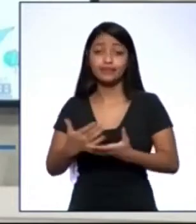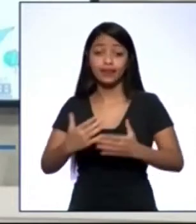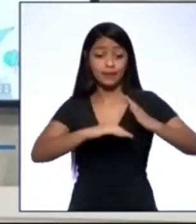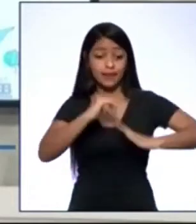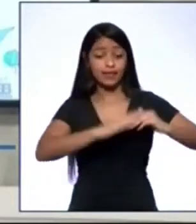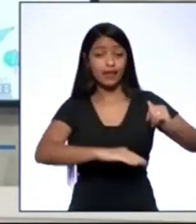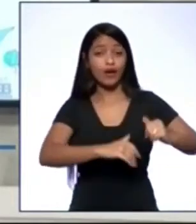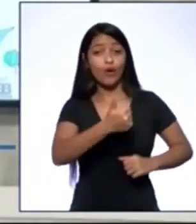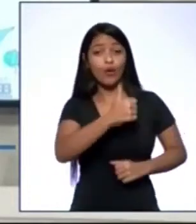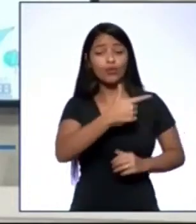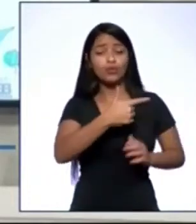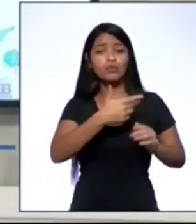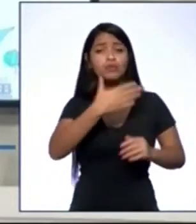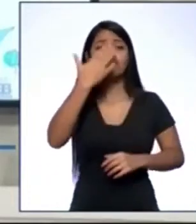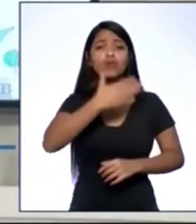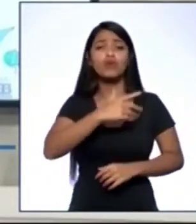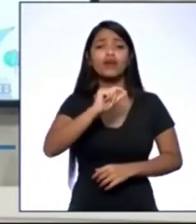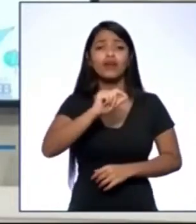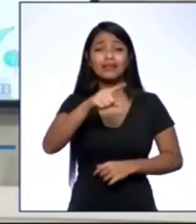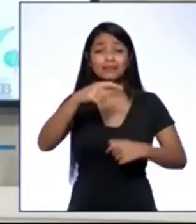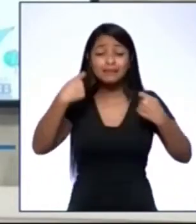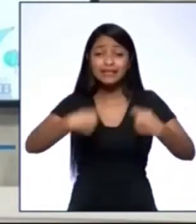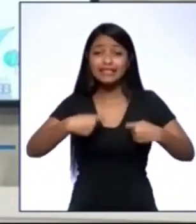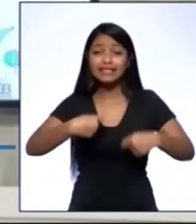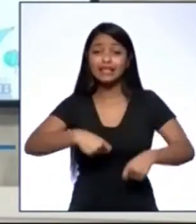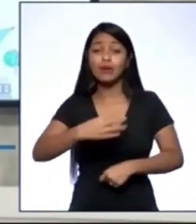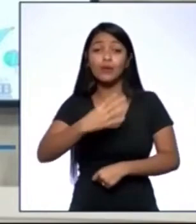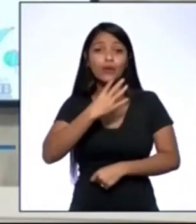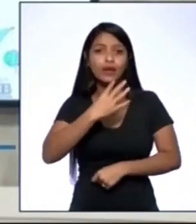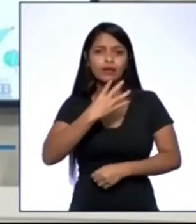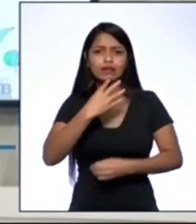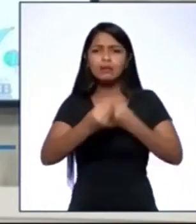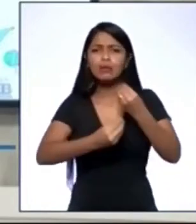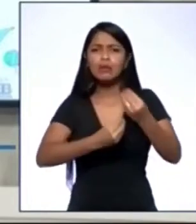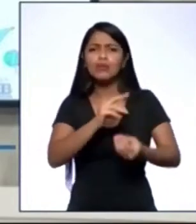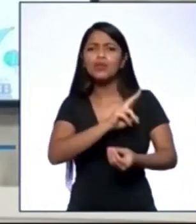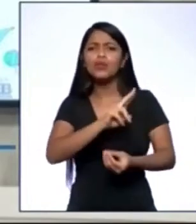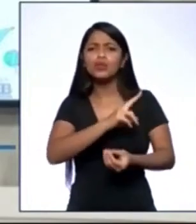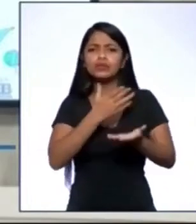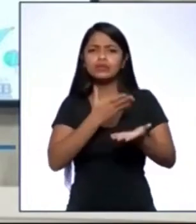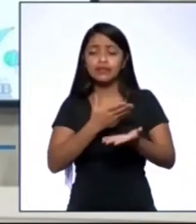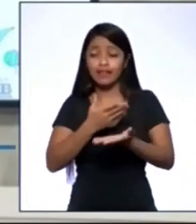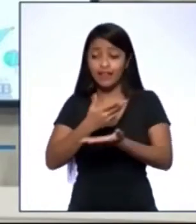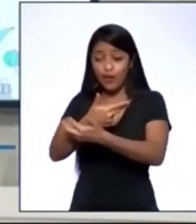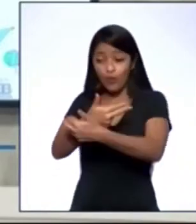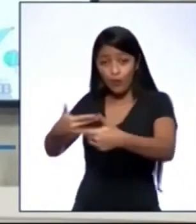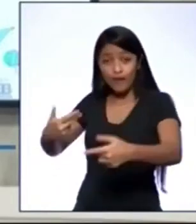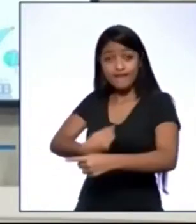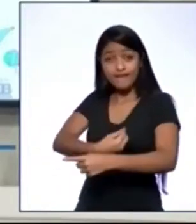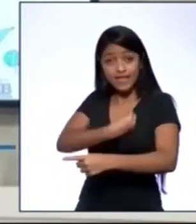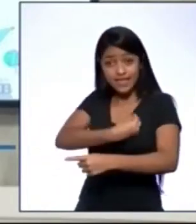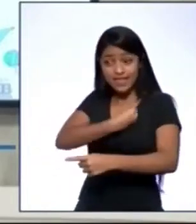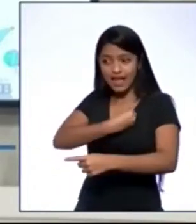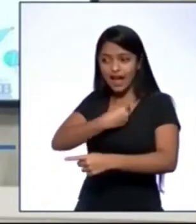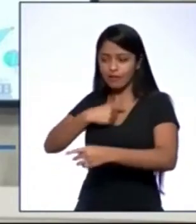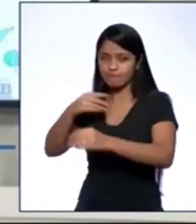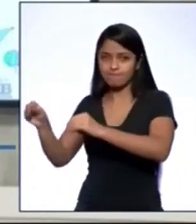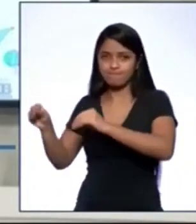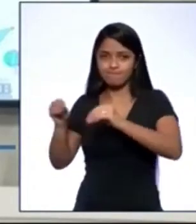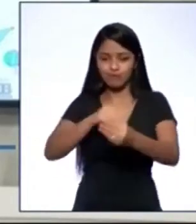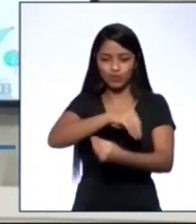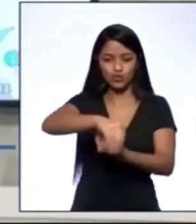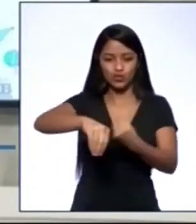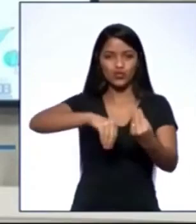você conheça aspectos envolvidos com essa utilização da vida no nosso cotidiano. E nós vamos